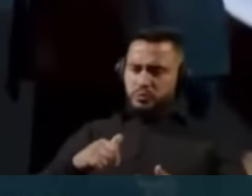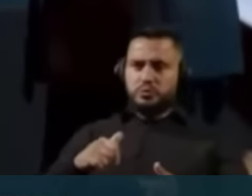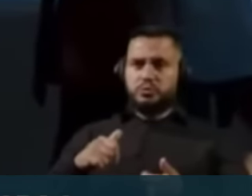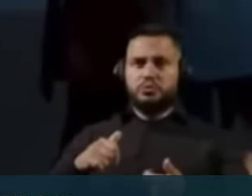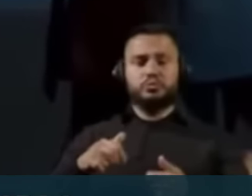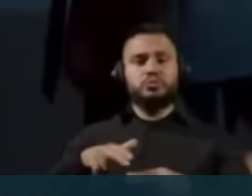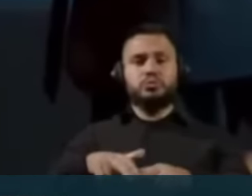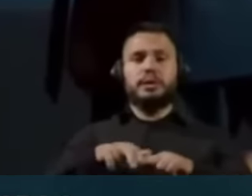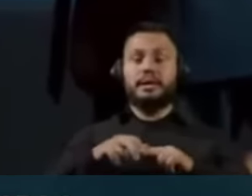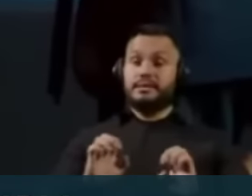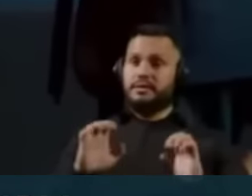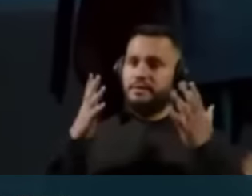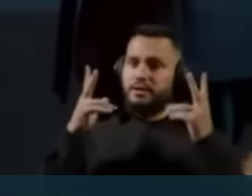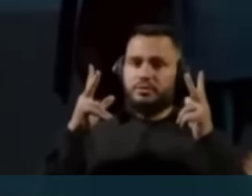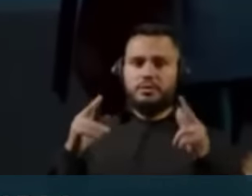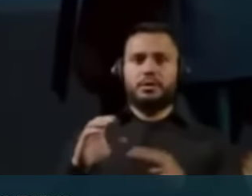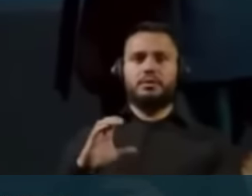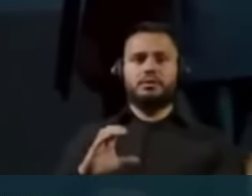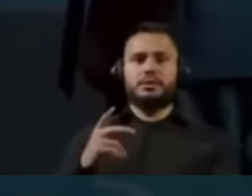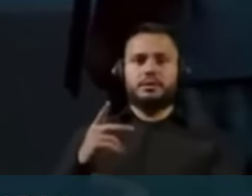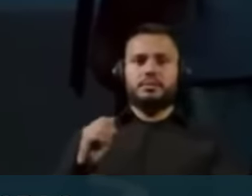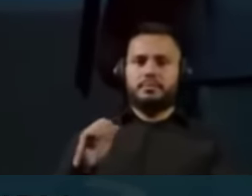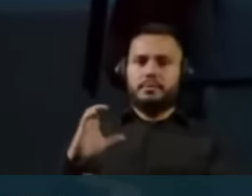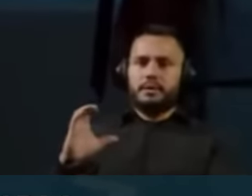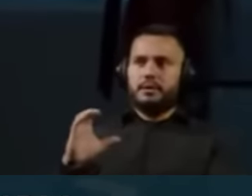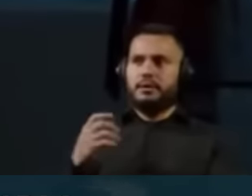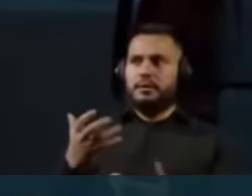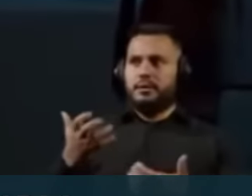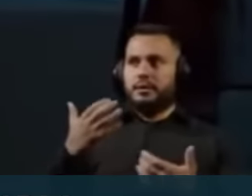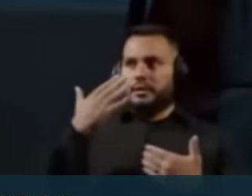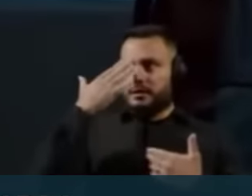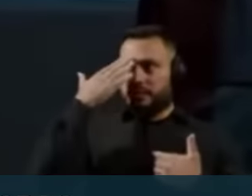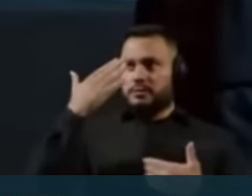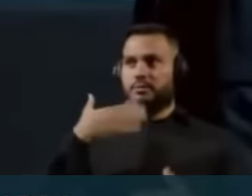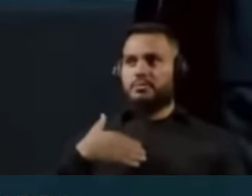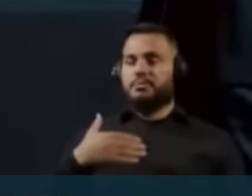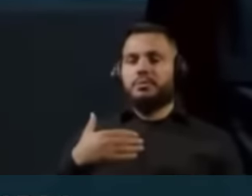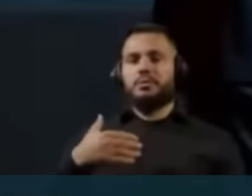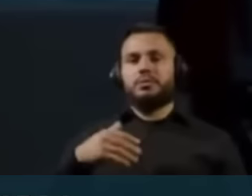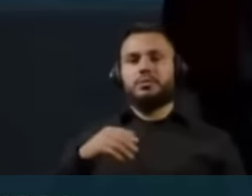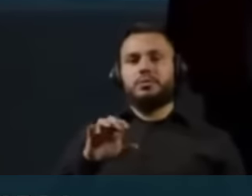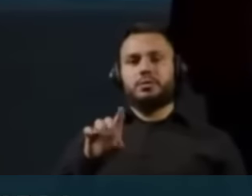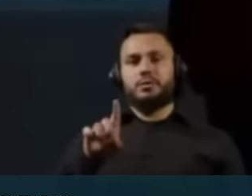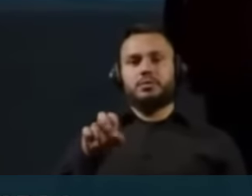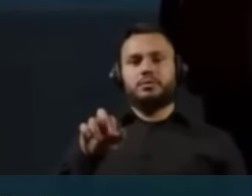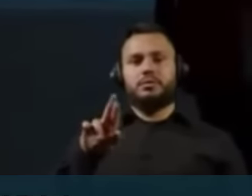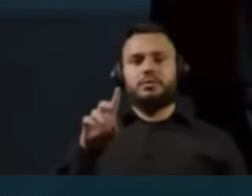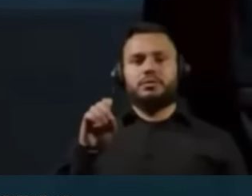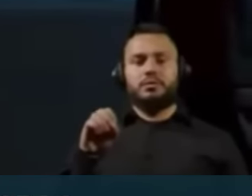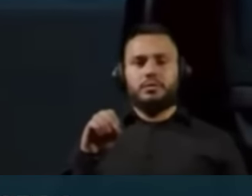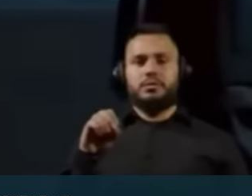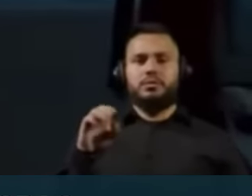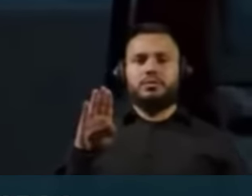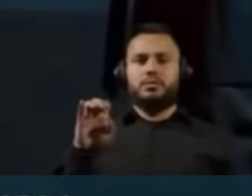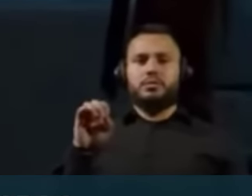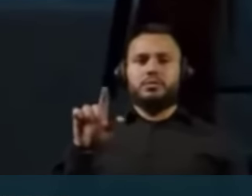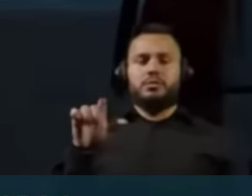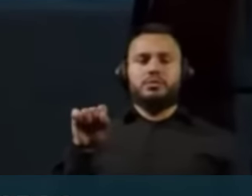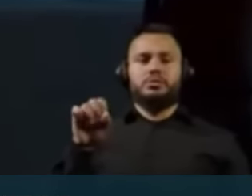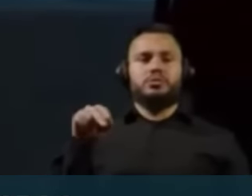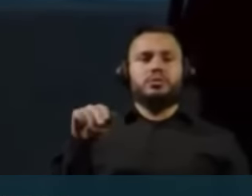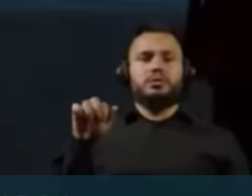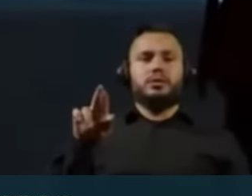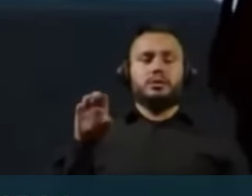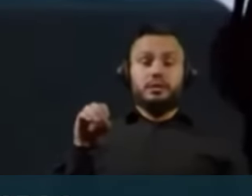o CPEC, que eu quero agradecer o meu enteado, o meu afilhado, Eduardo Bolsonaro. Então, essa é a mensagem que eu deixo